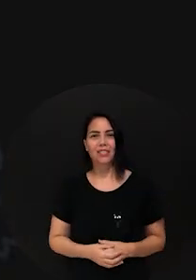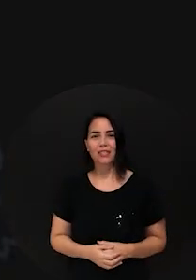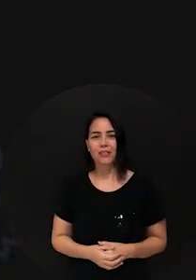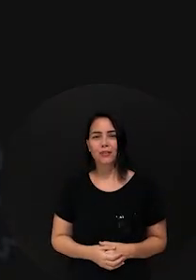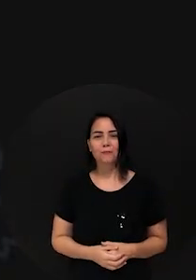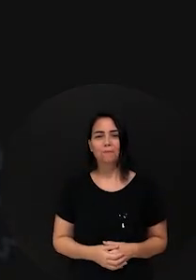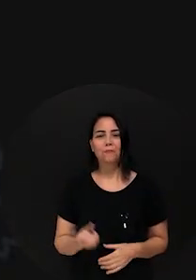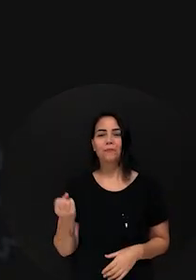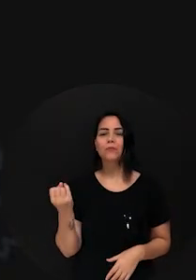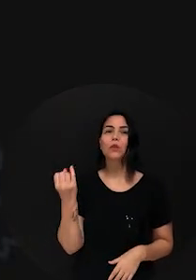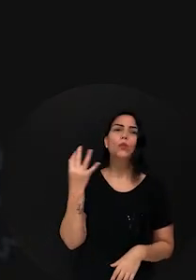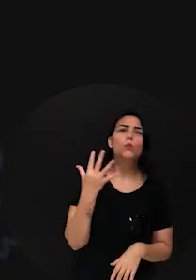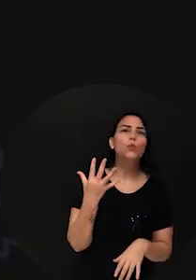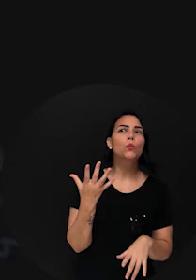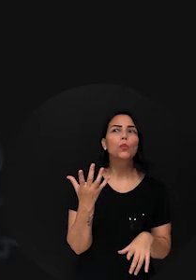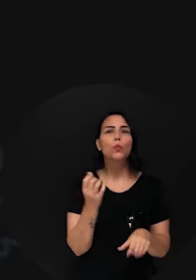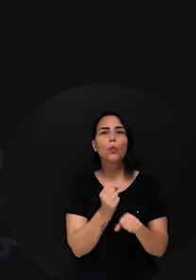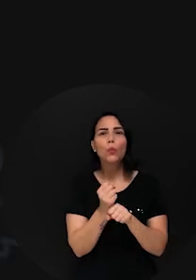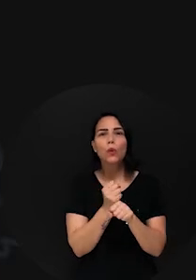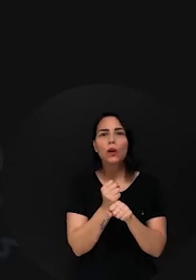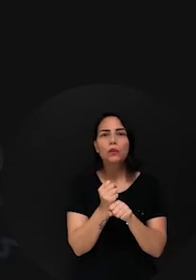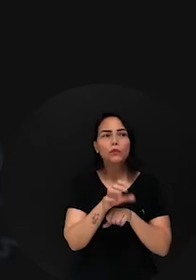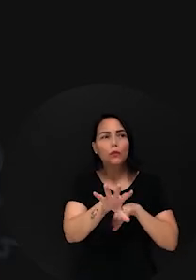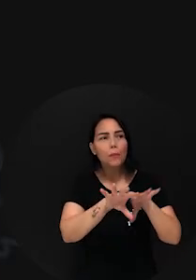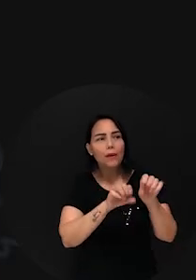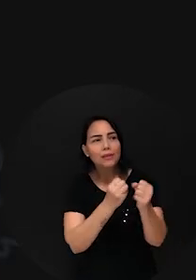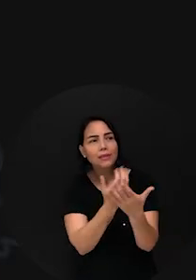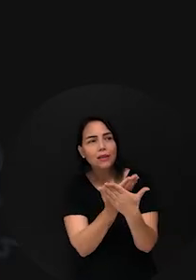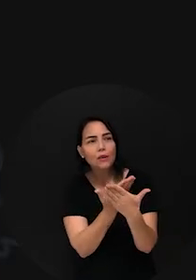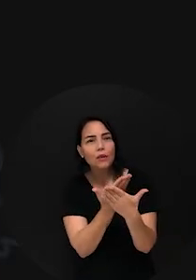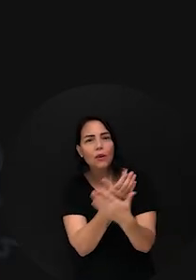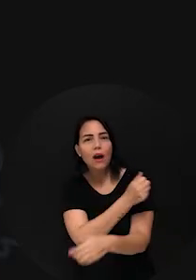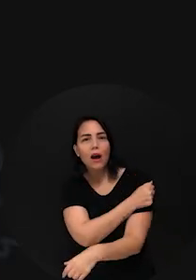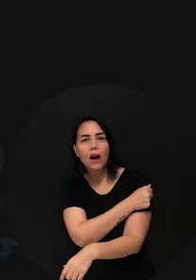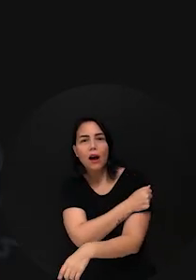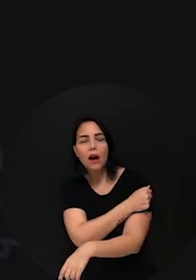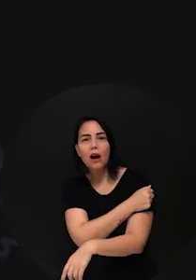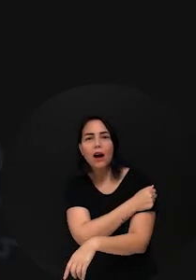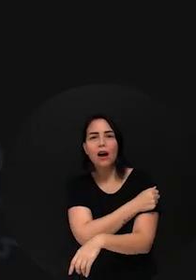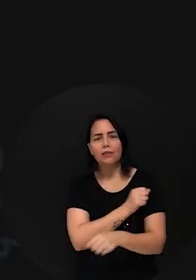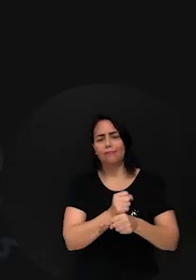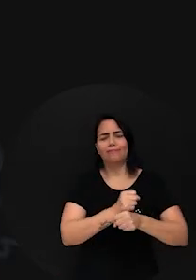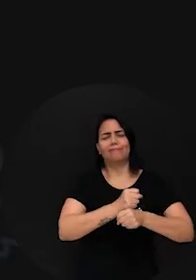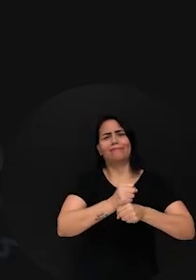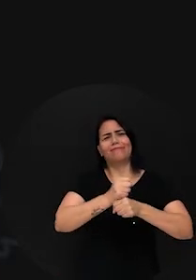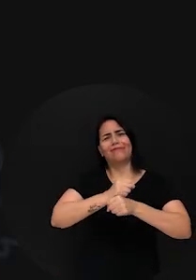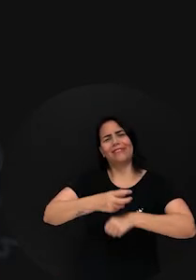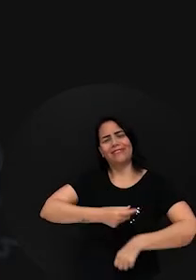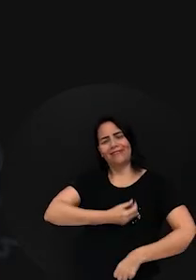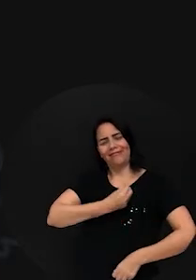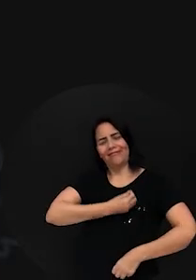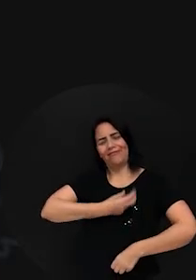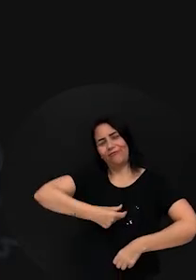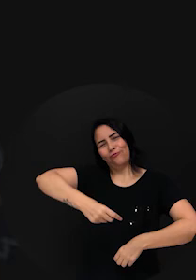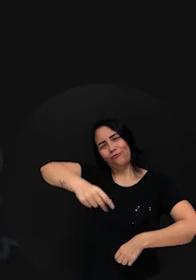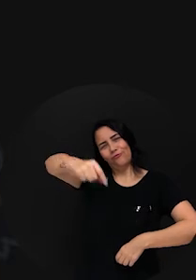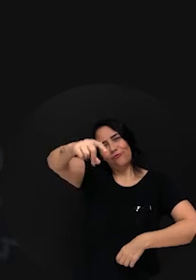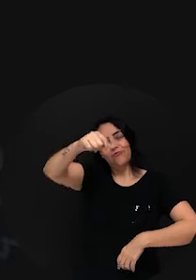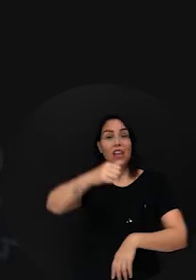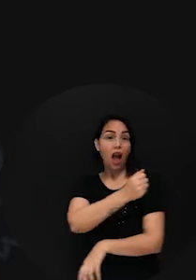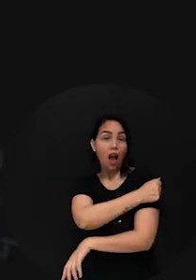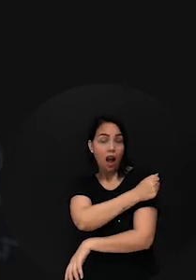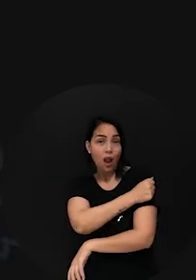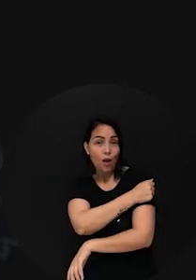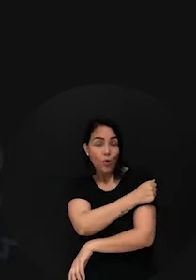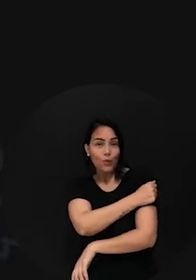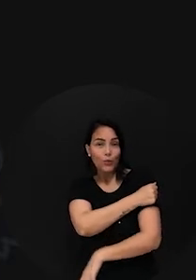Quanto tempo dura a formação musical do aluno? Liara, pode responder. A vida inteira. A vida inteira. Um aluno de música,